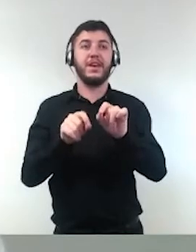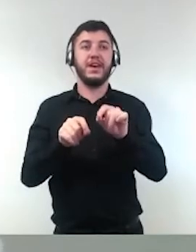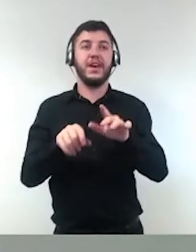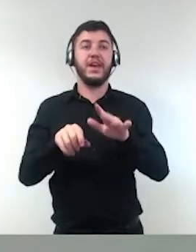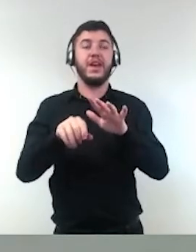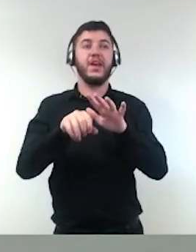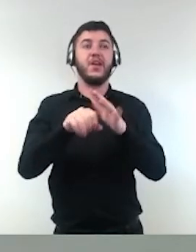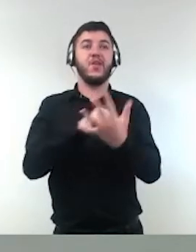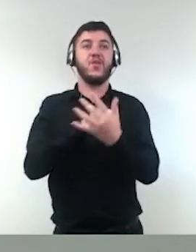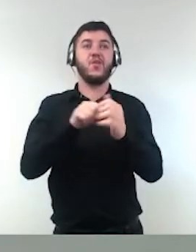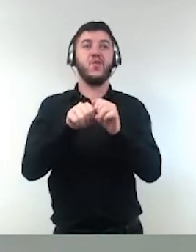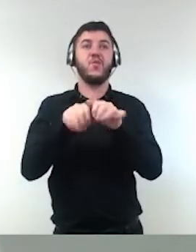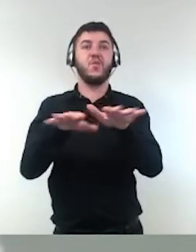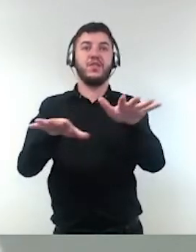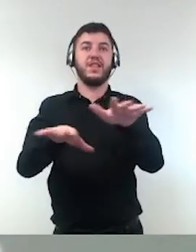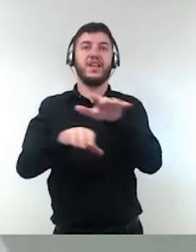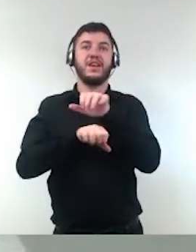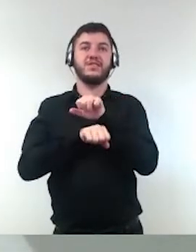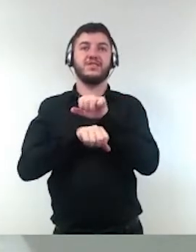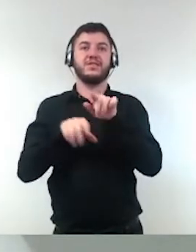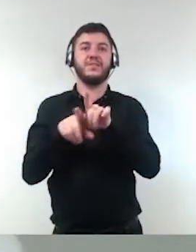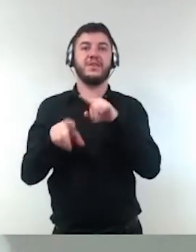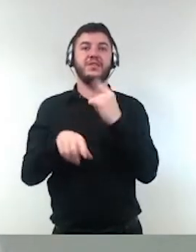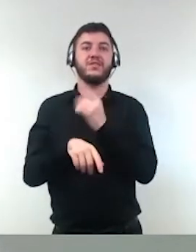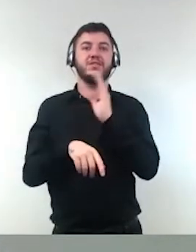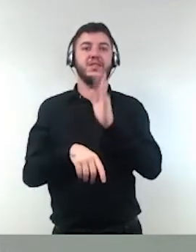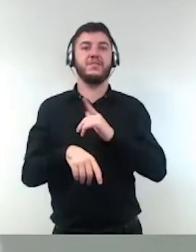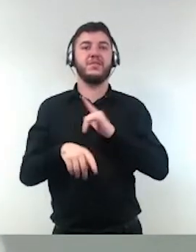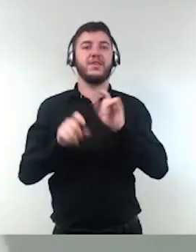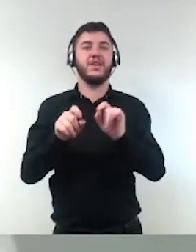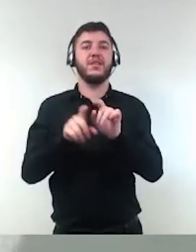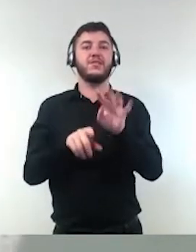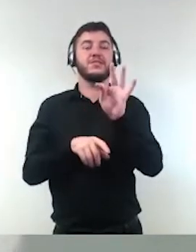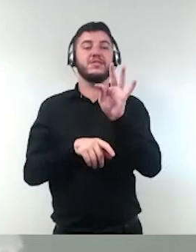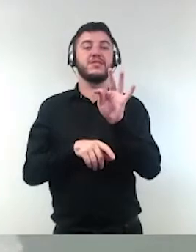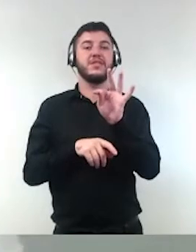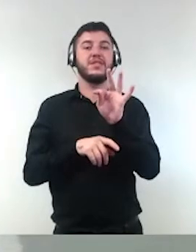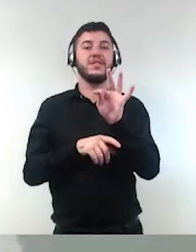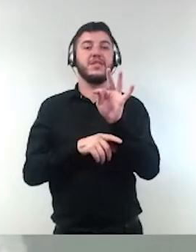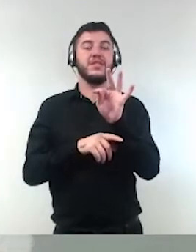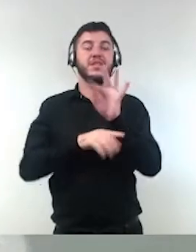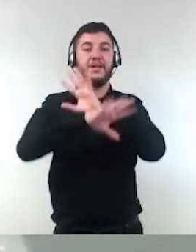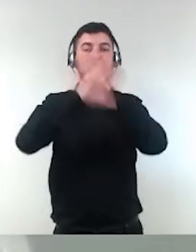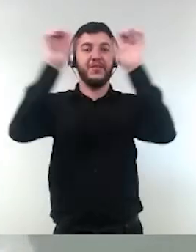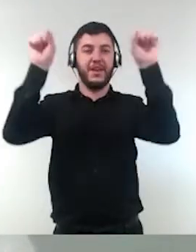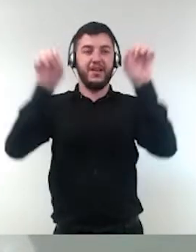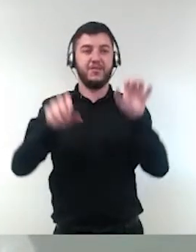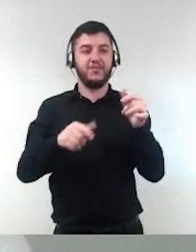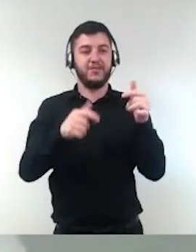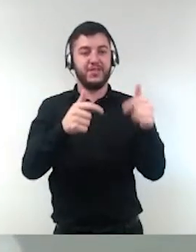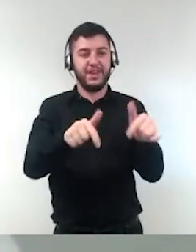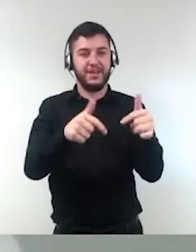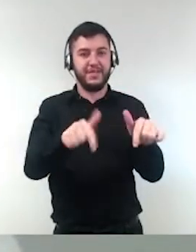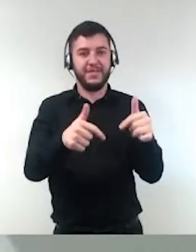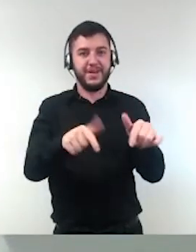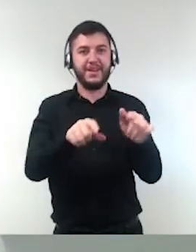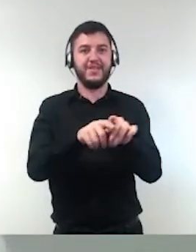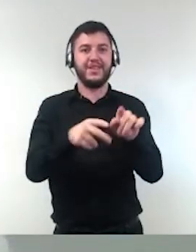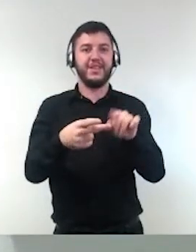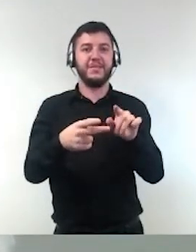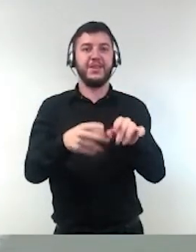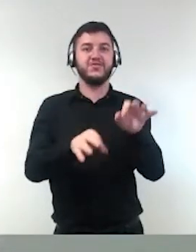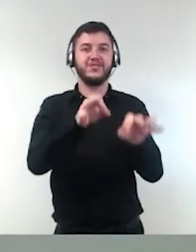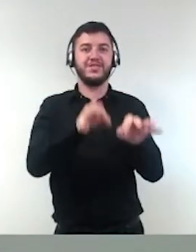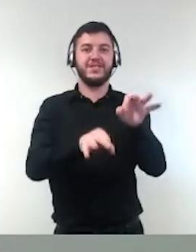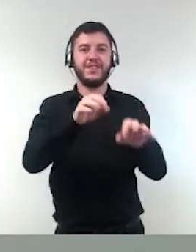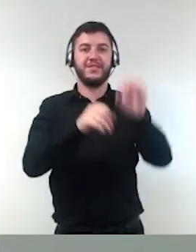regionais do trabalho do país e também o Tribunal Superior do Trabalho se incumbiram de formar comissões e